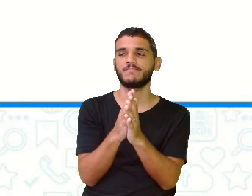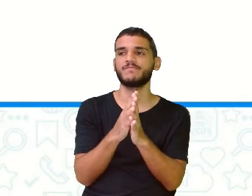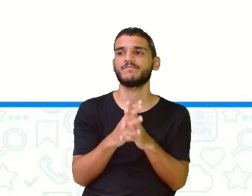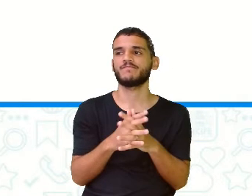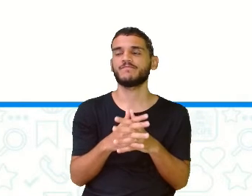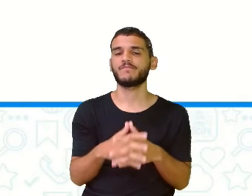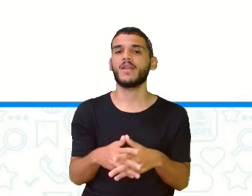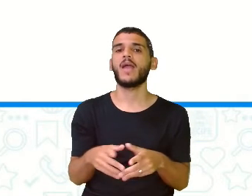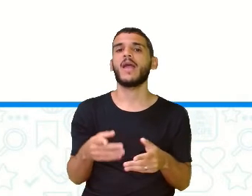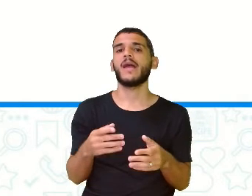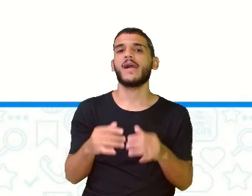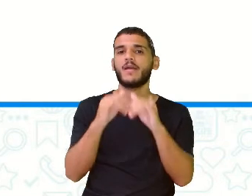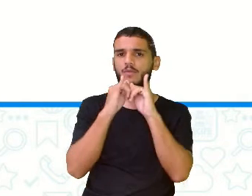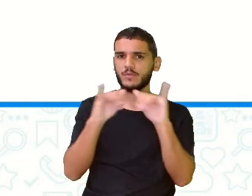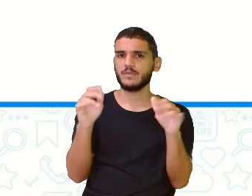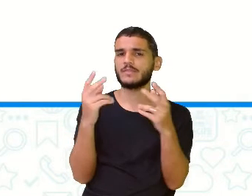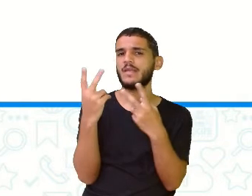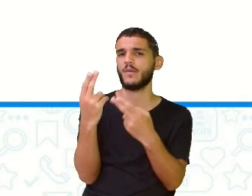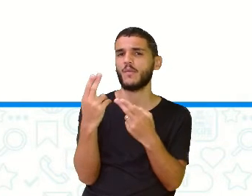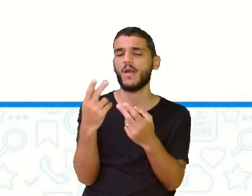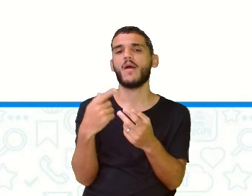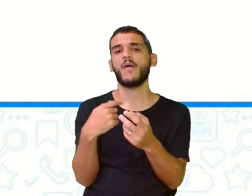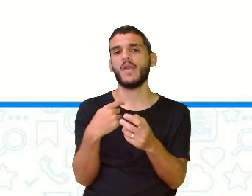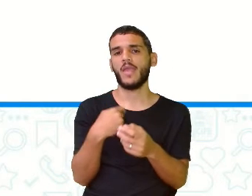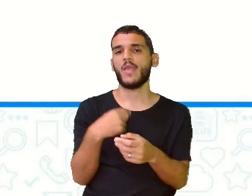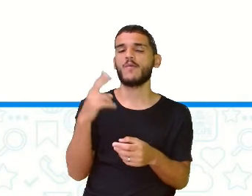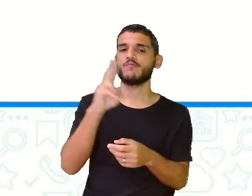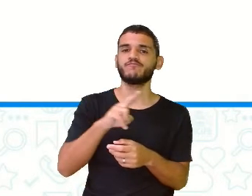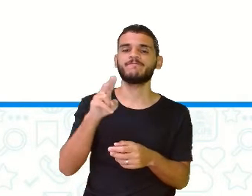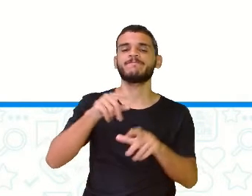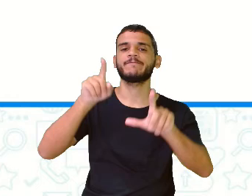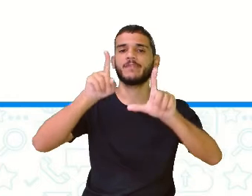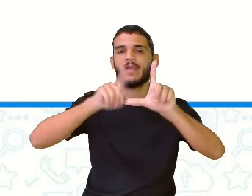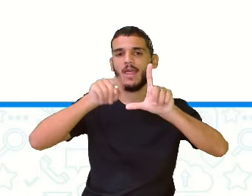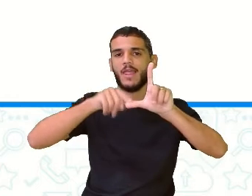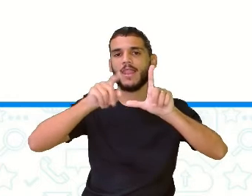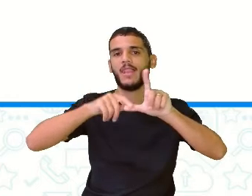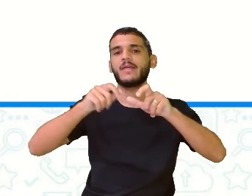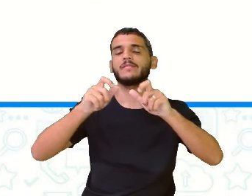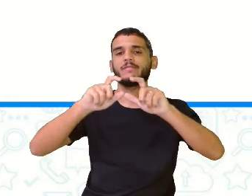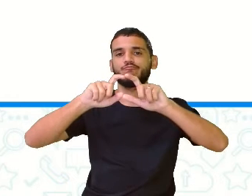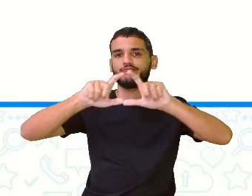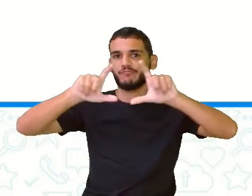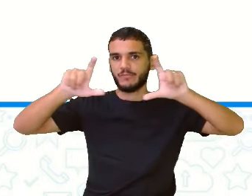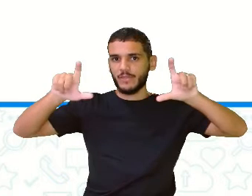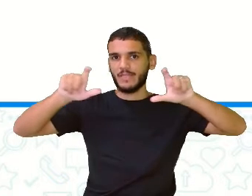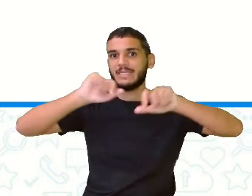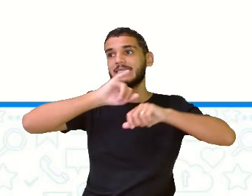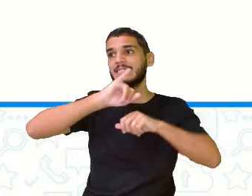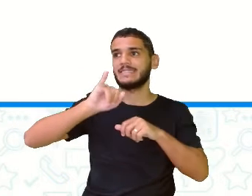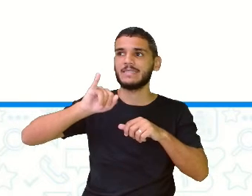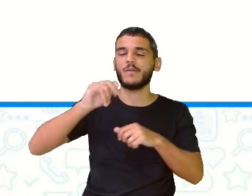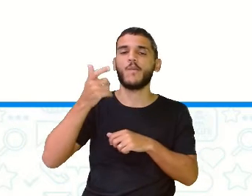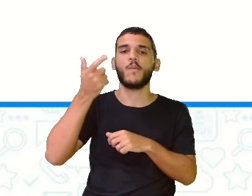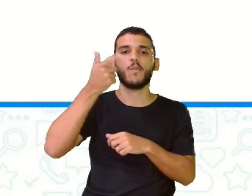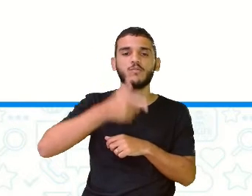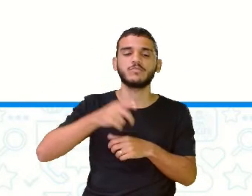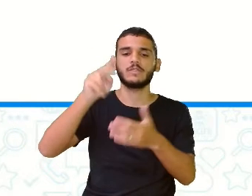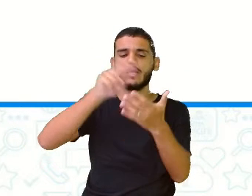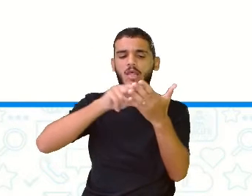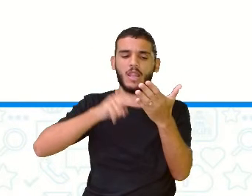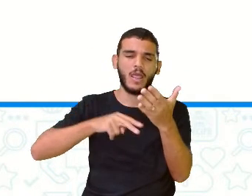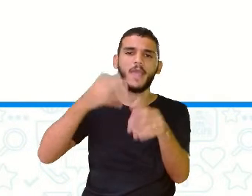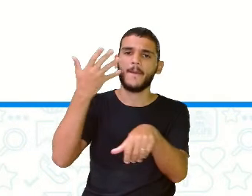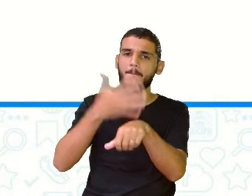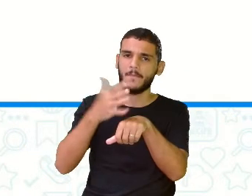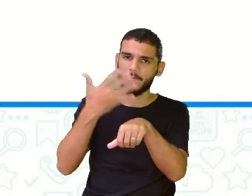mesma notícia, tá? Só que aí eu fiz com a letra um pouco maior para que vocês possam visualizar. E se quiser ler comigo, é bom, tá? Pratica